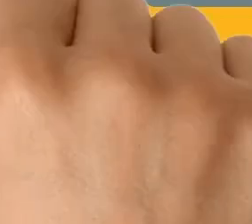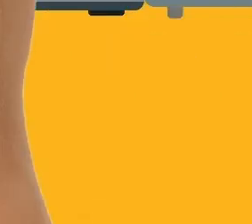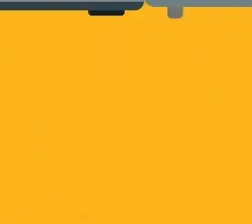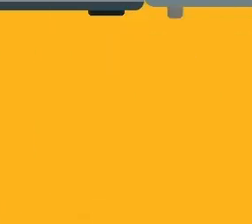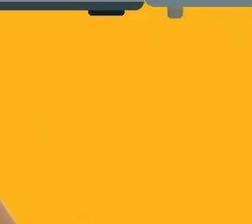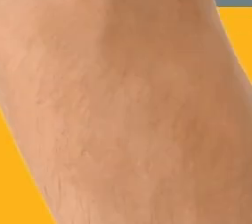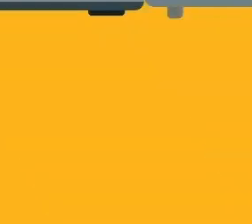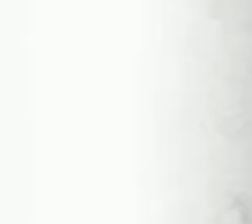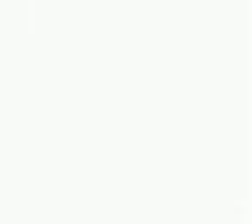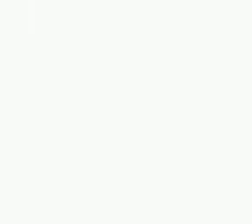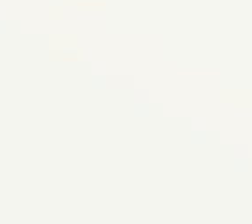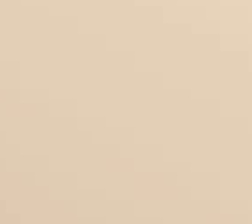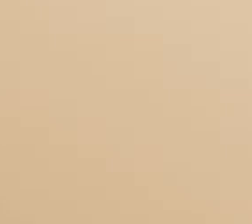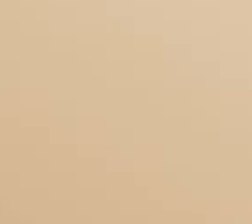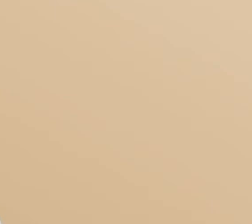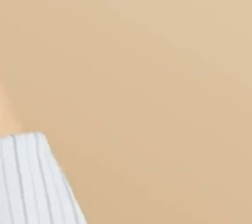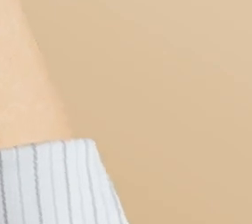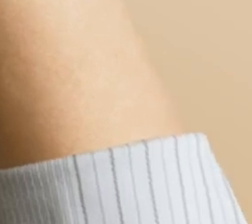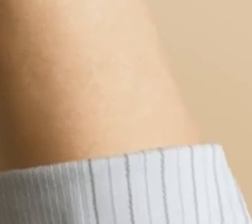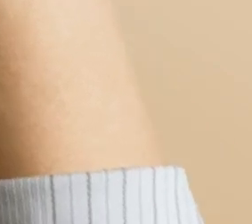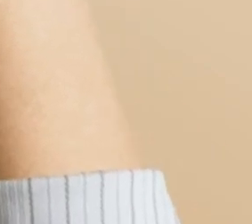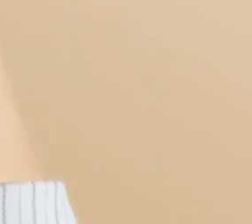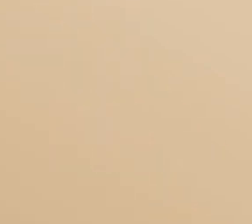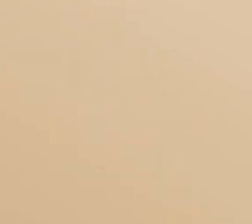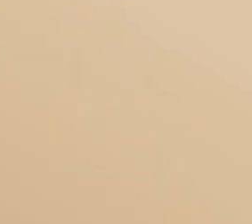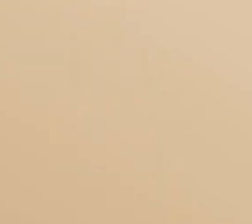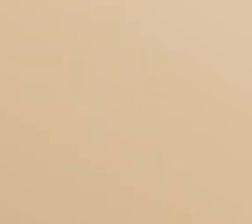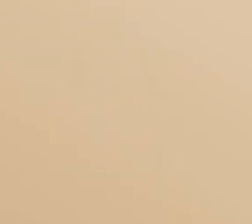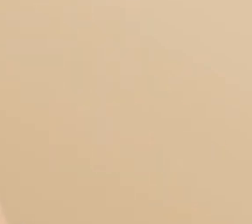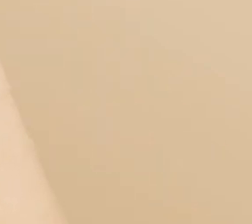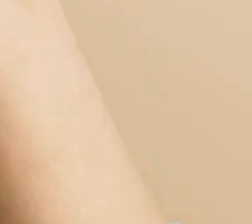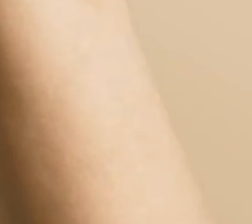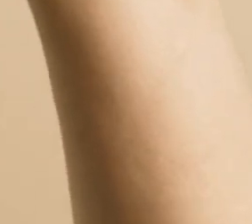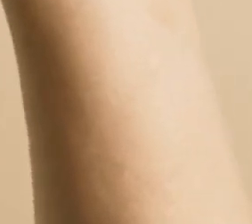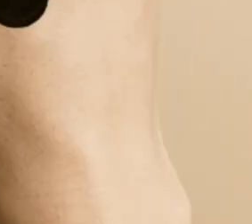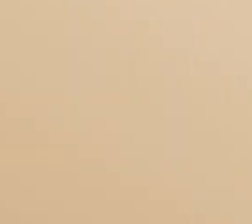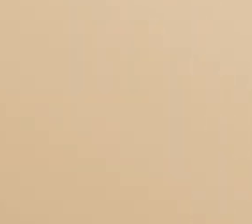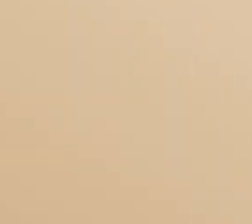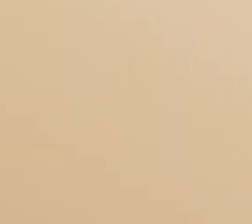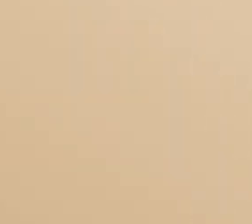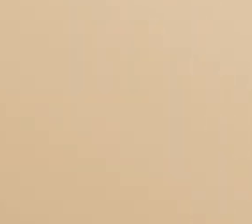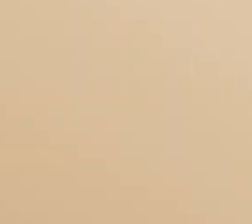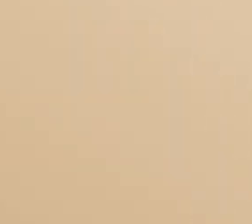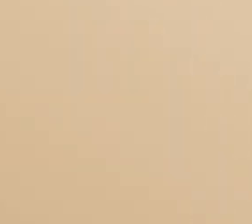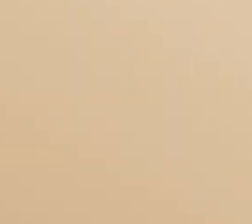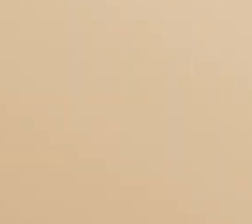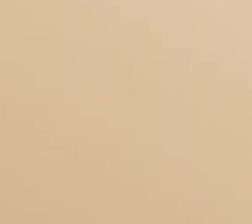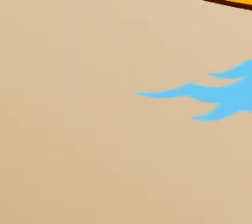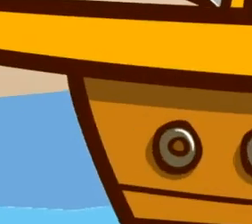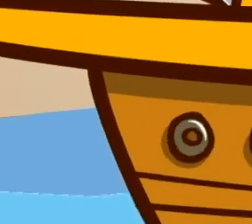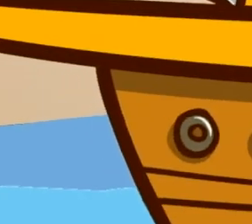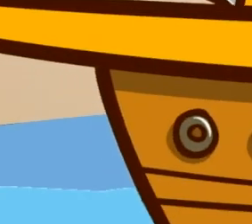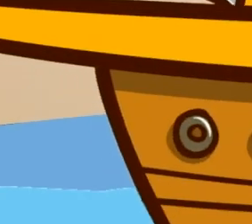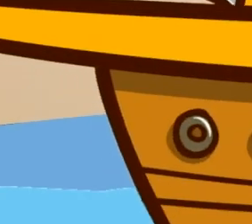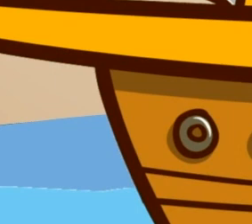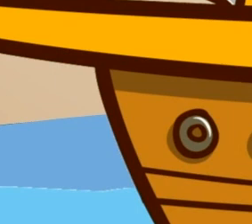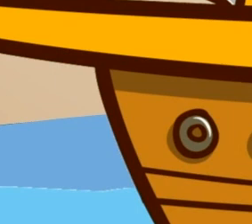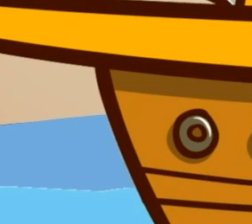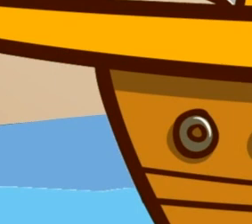valorizando o capital ao longo de sua evolução histórica o capitalismo subdivide-se em